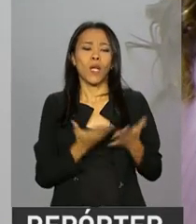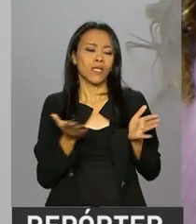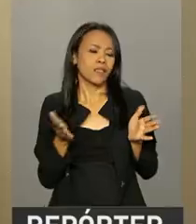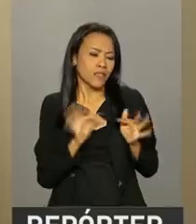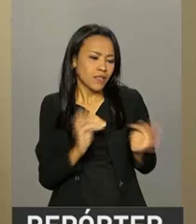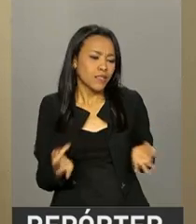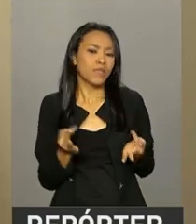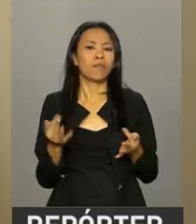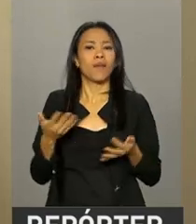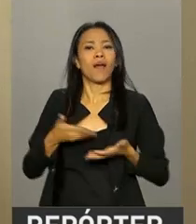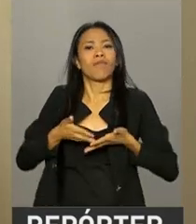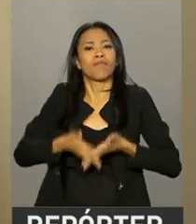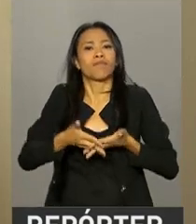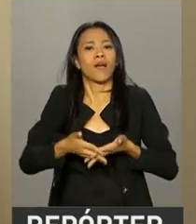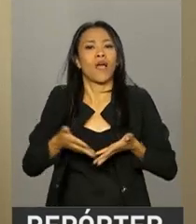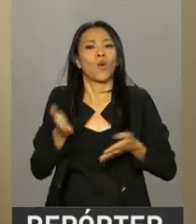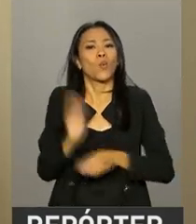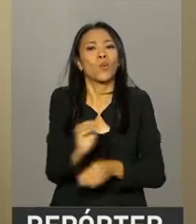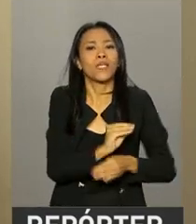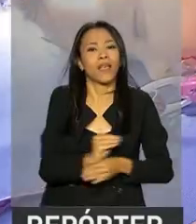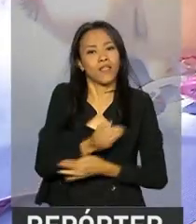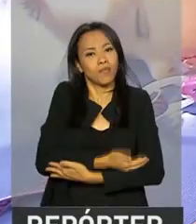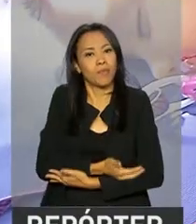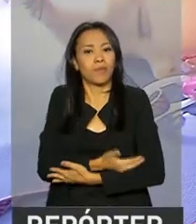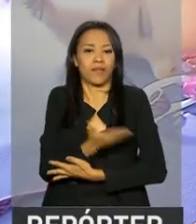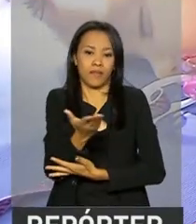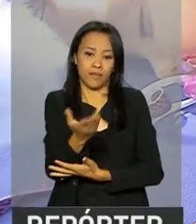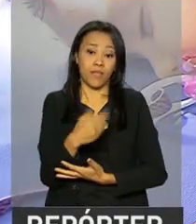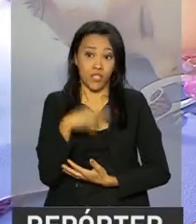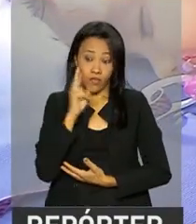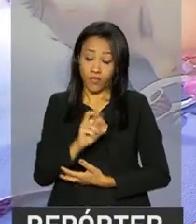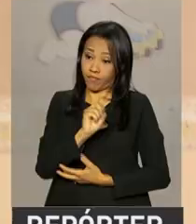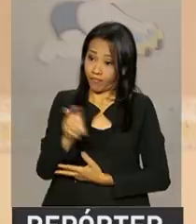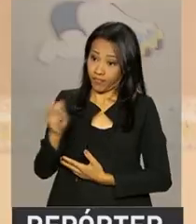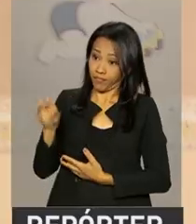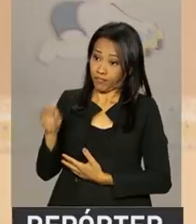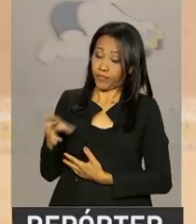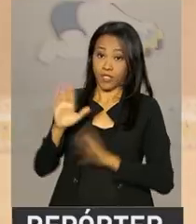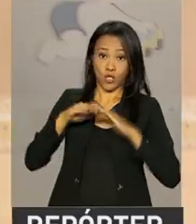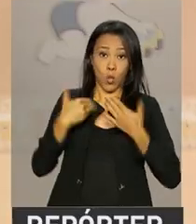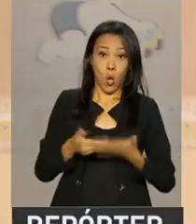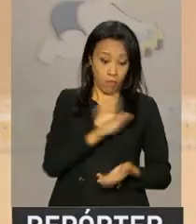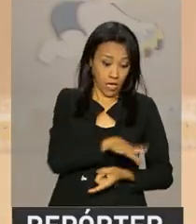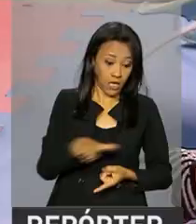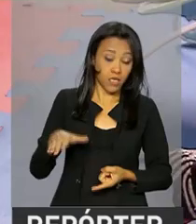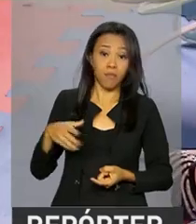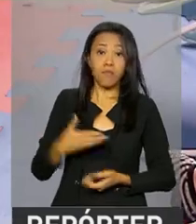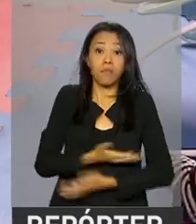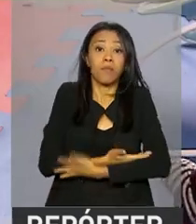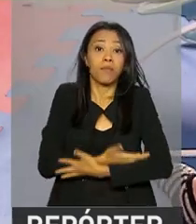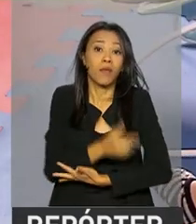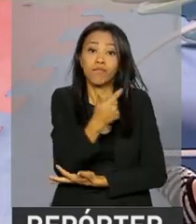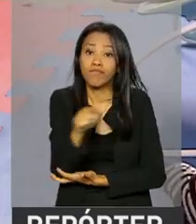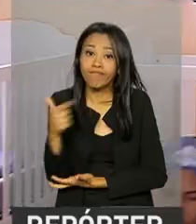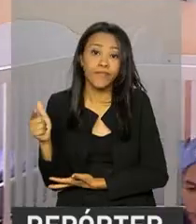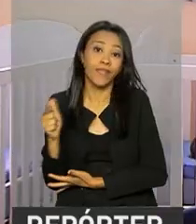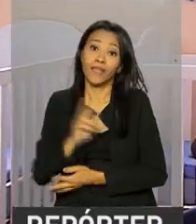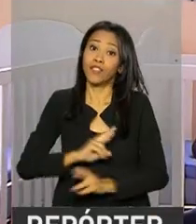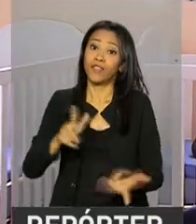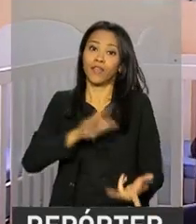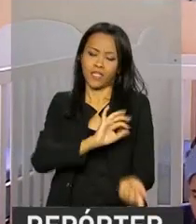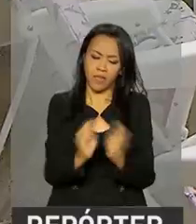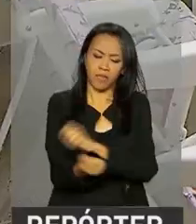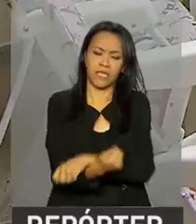berçário a gente vê muitas creches porém não vê bário e as Crianças menores exige tudo diferente